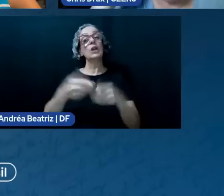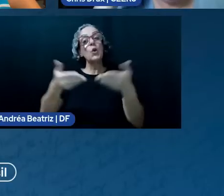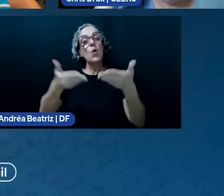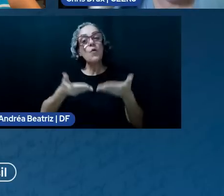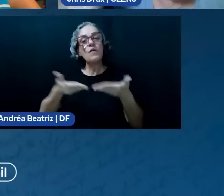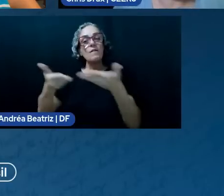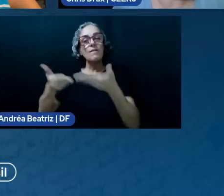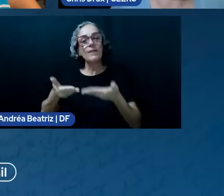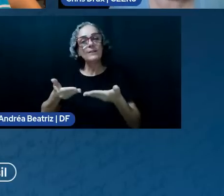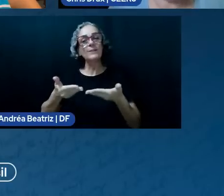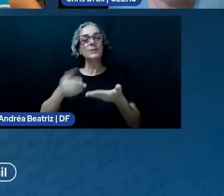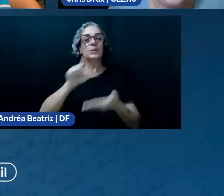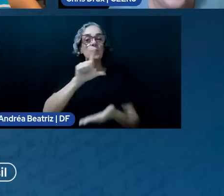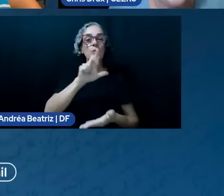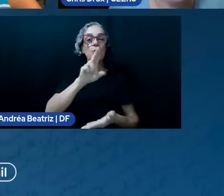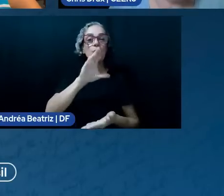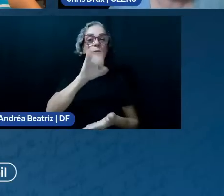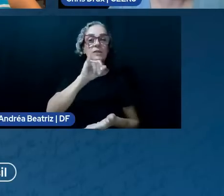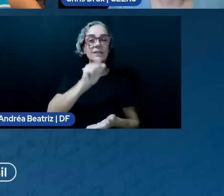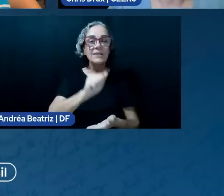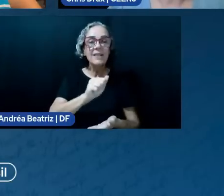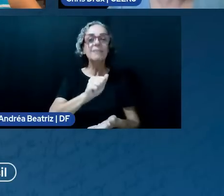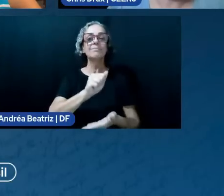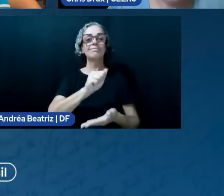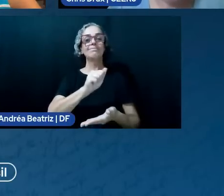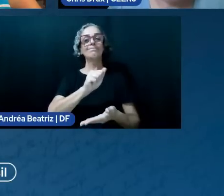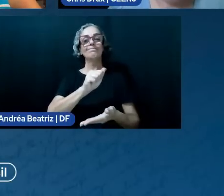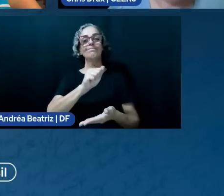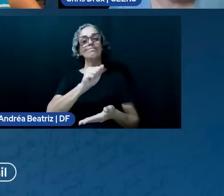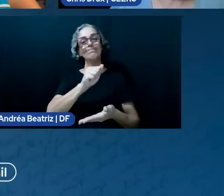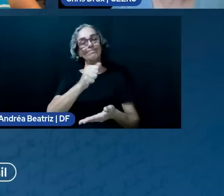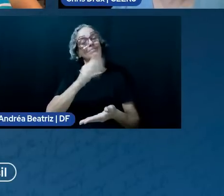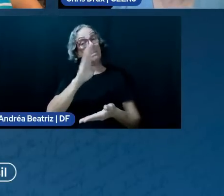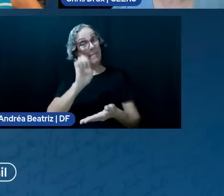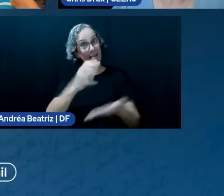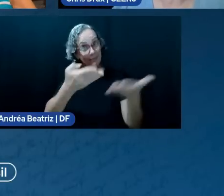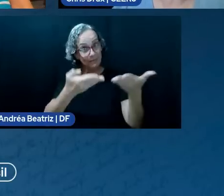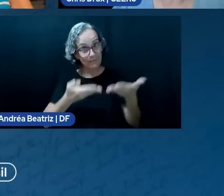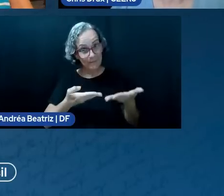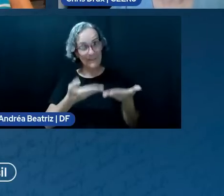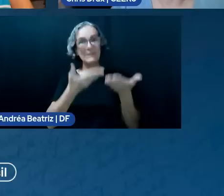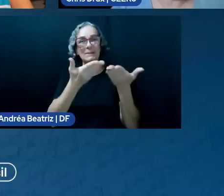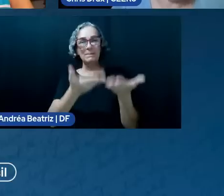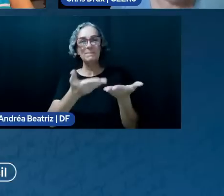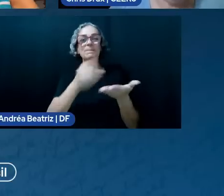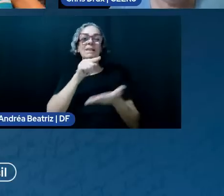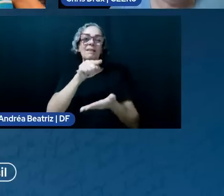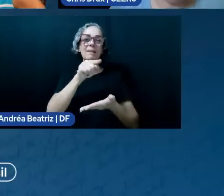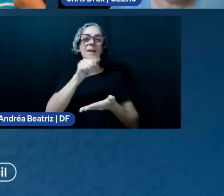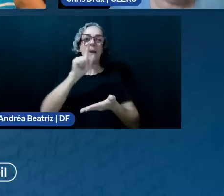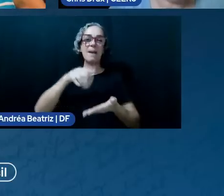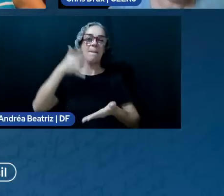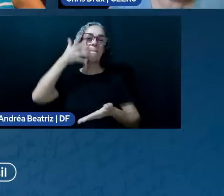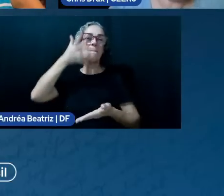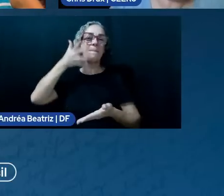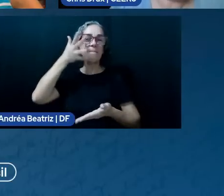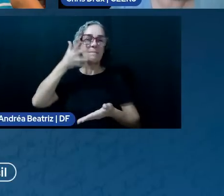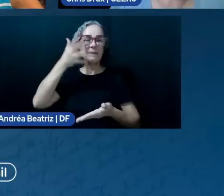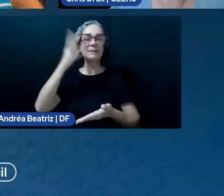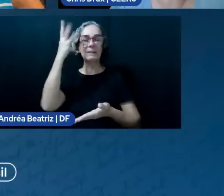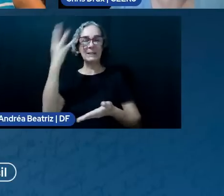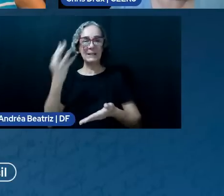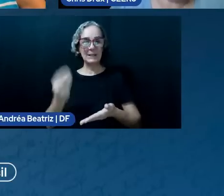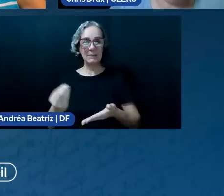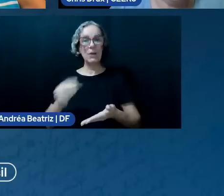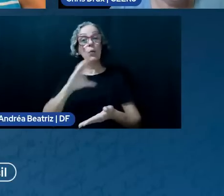Lúcia Cristina Ericeira Souza. Seja muito bem-vinda. A Lúcia, ela é palestrante espírita, coordenadora da